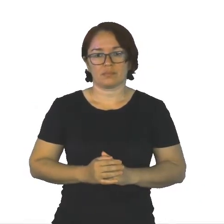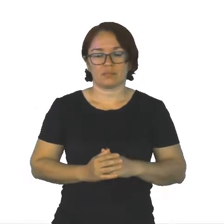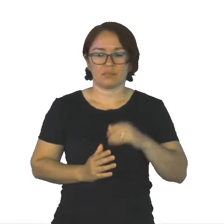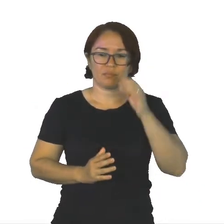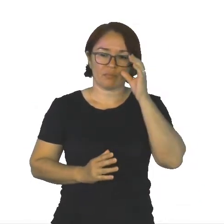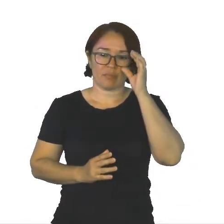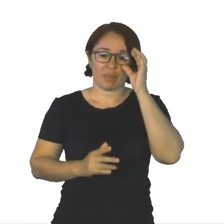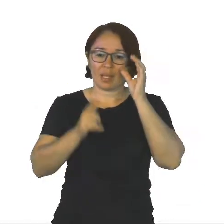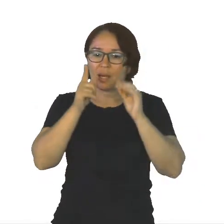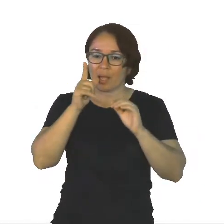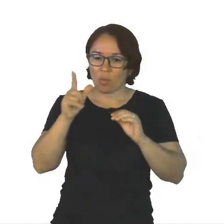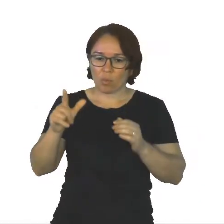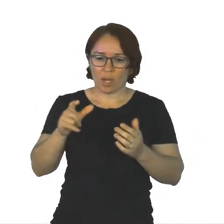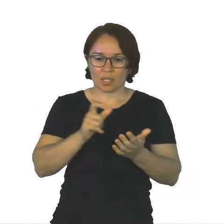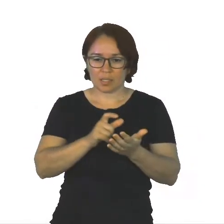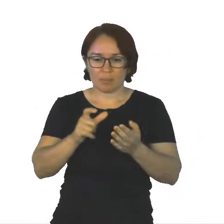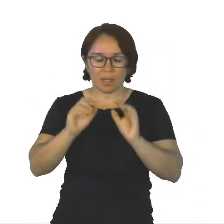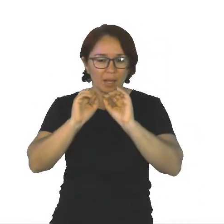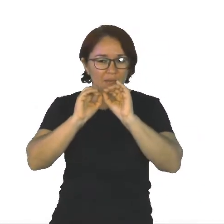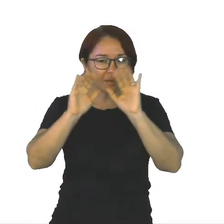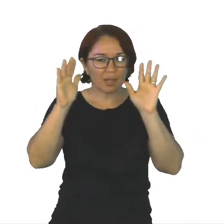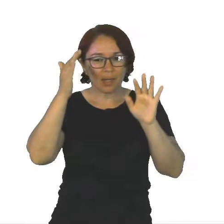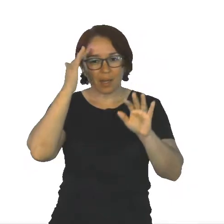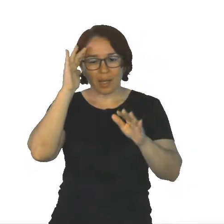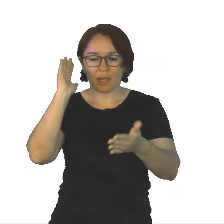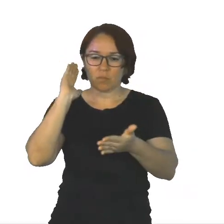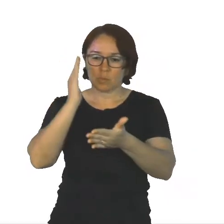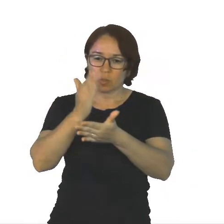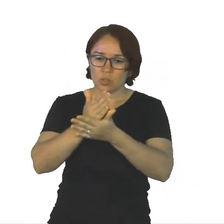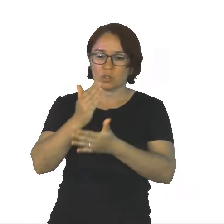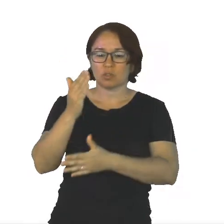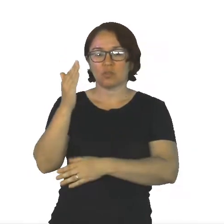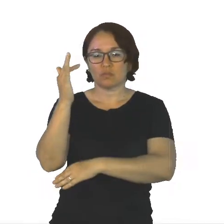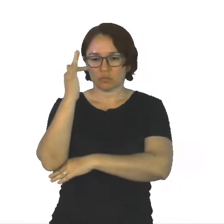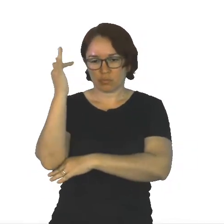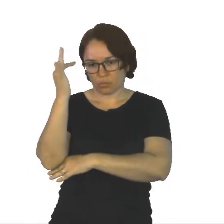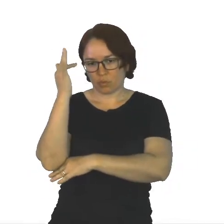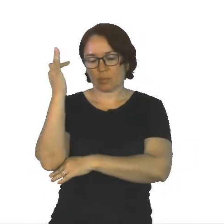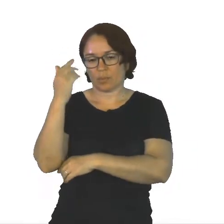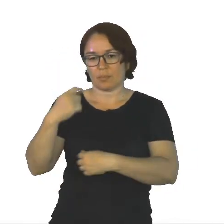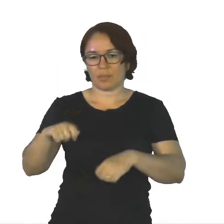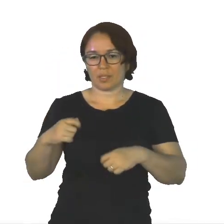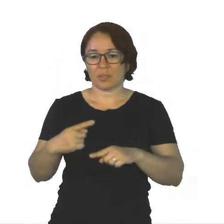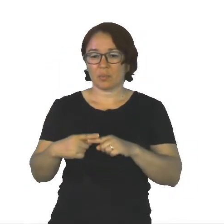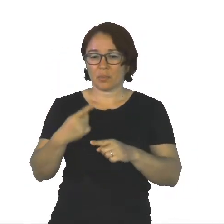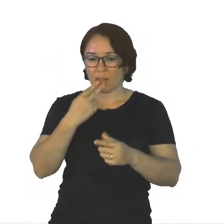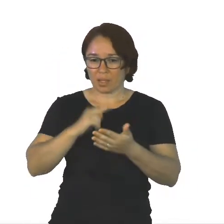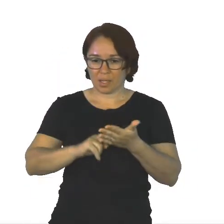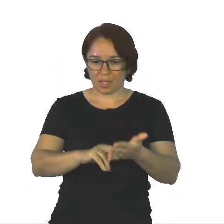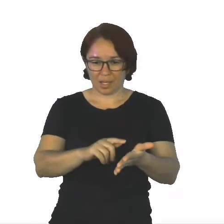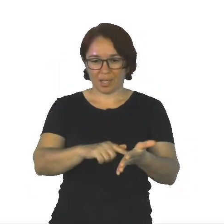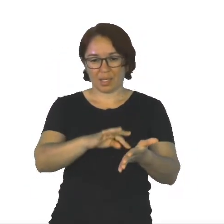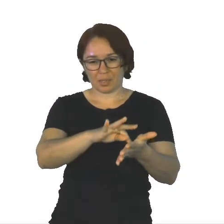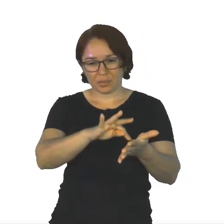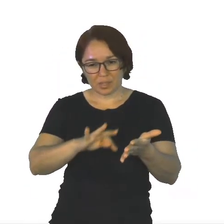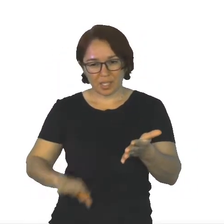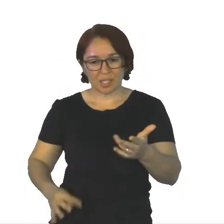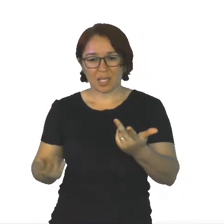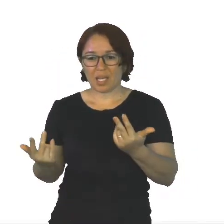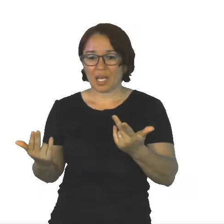ser clara, objetiva, formal, pois esse tipo de texto tem valor